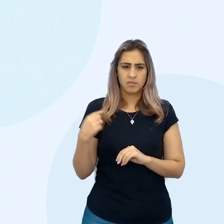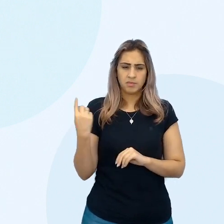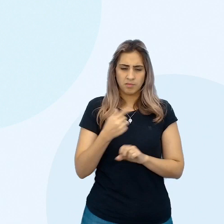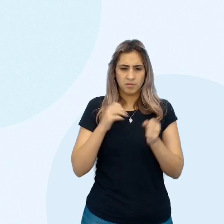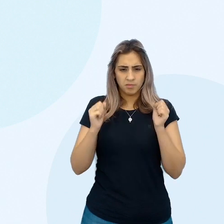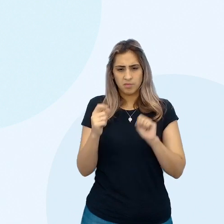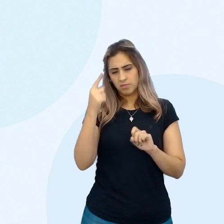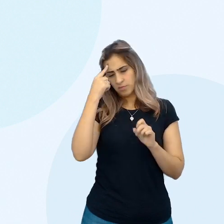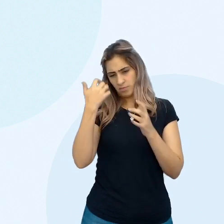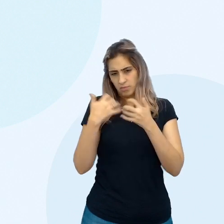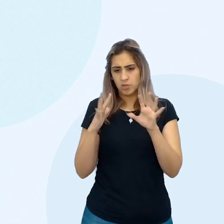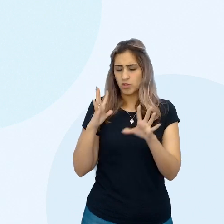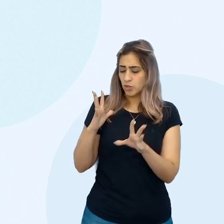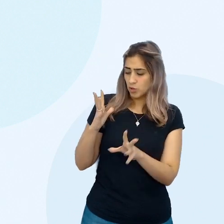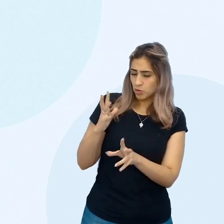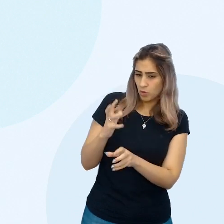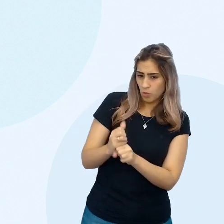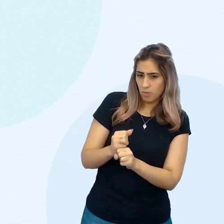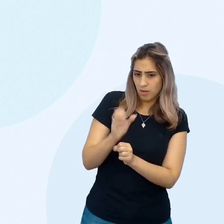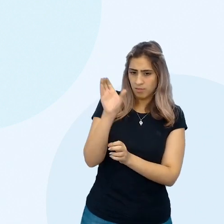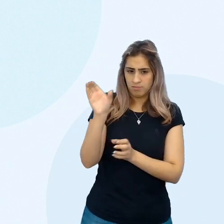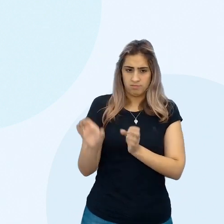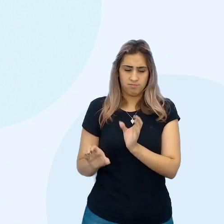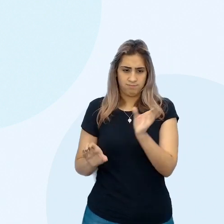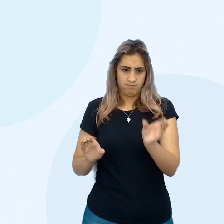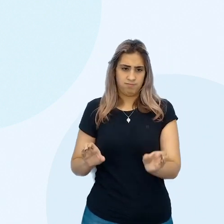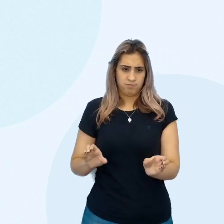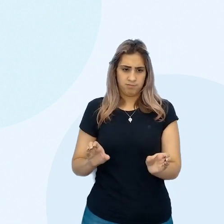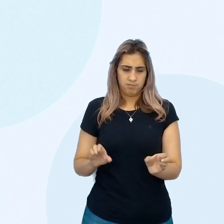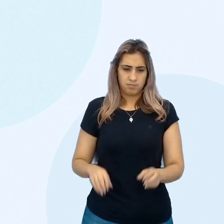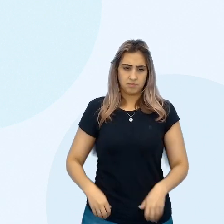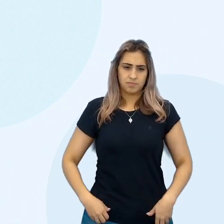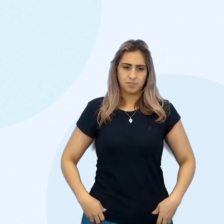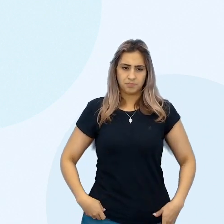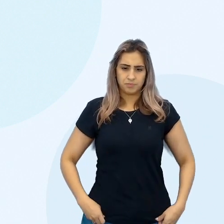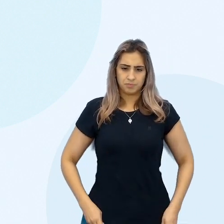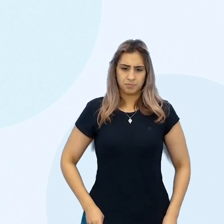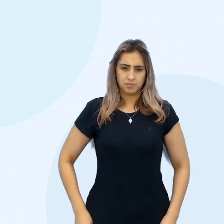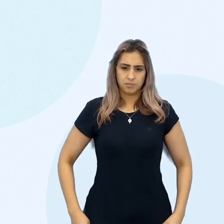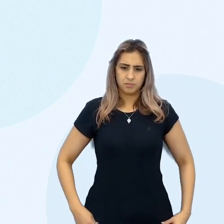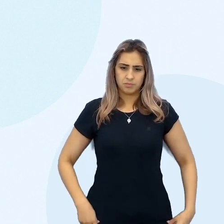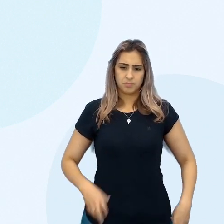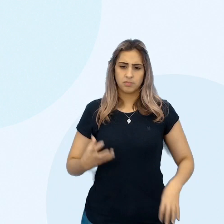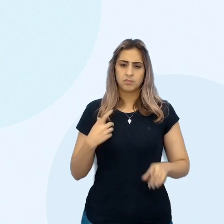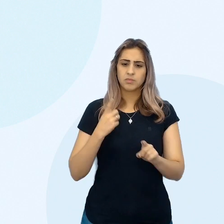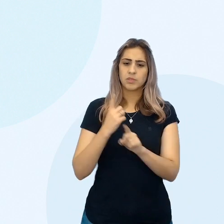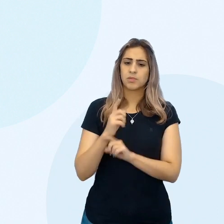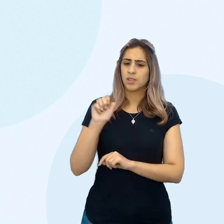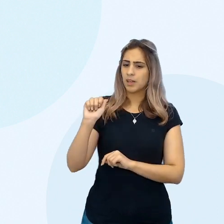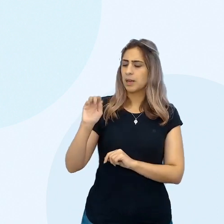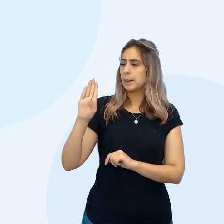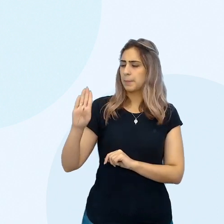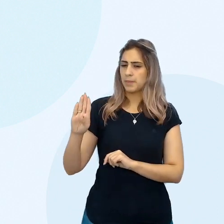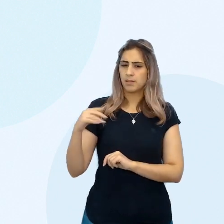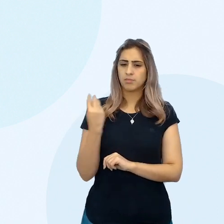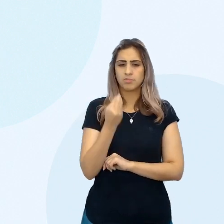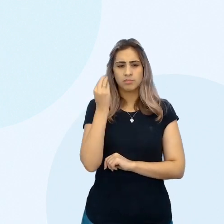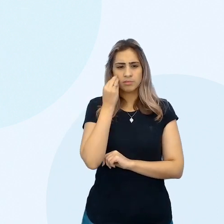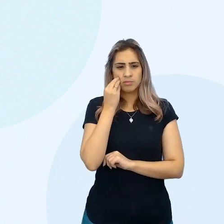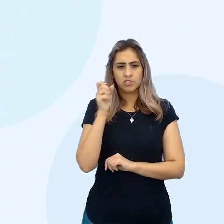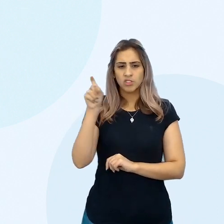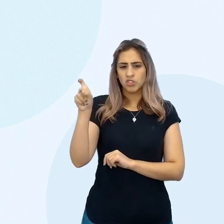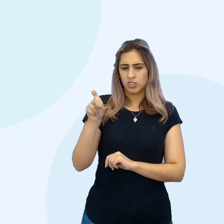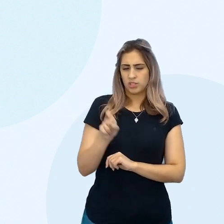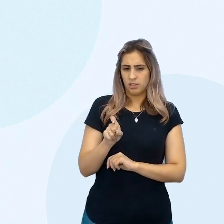precisar também do somatório dessas colunas, tá bom? Já vou falar o que é somatório. Então, queremos descobrir o A e o B, os dois coeficientes. A gente já tinha a coluna do